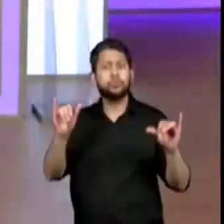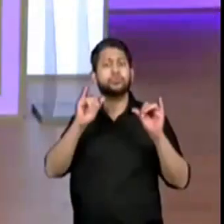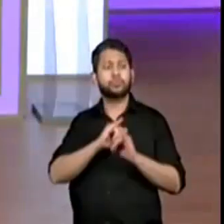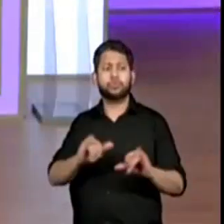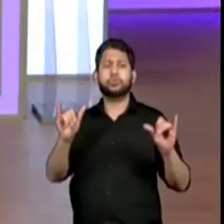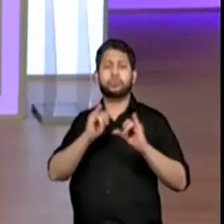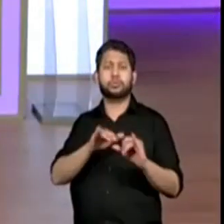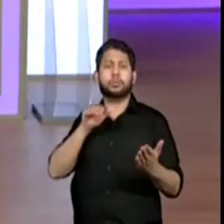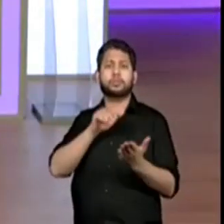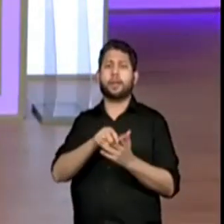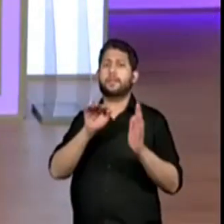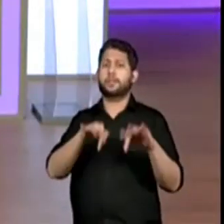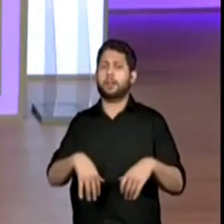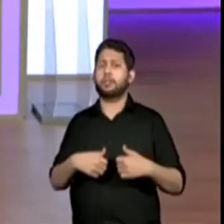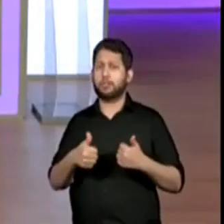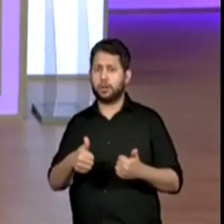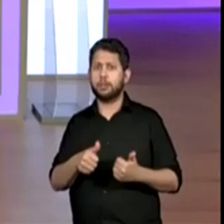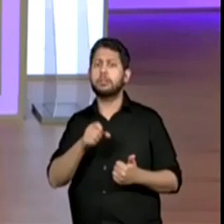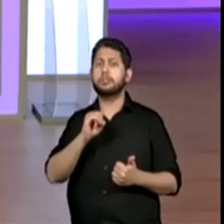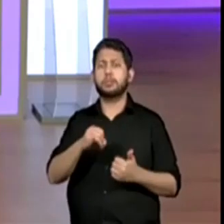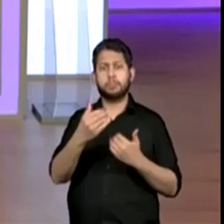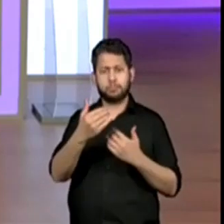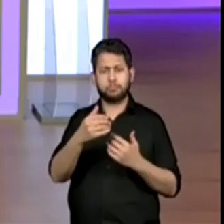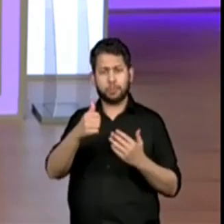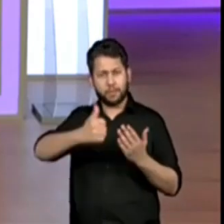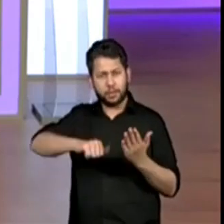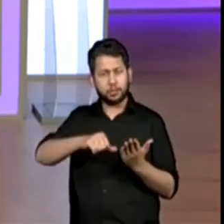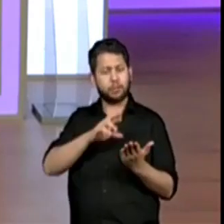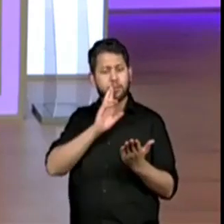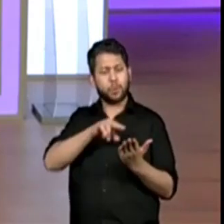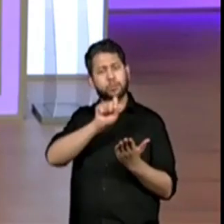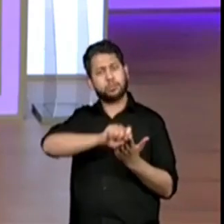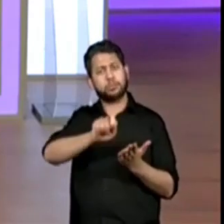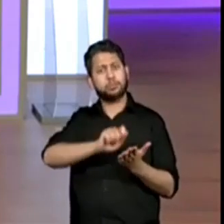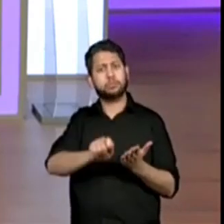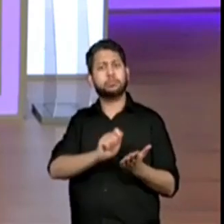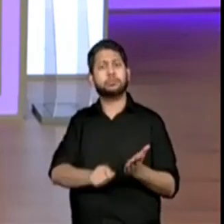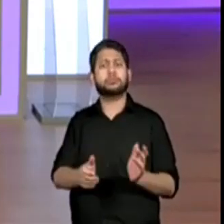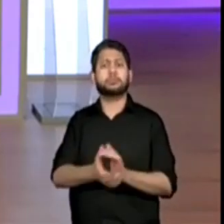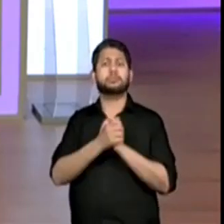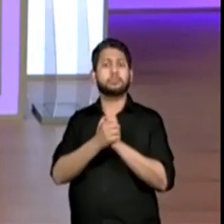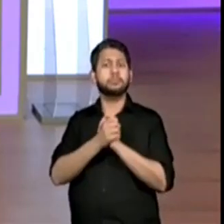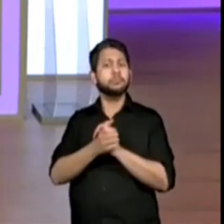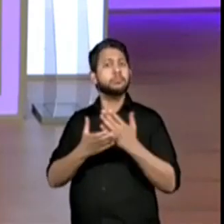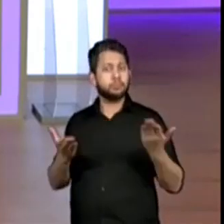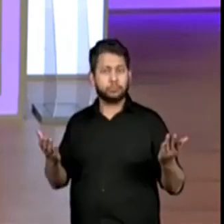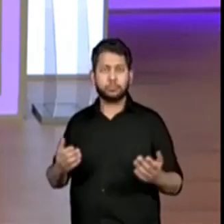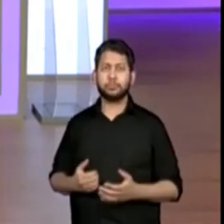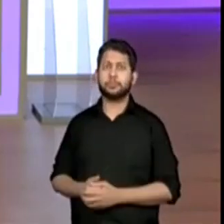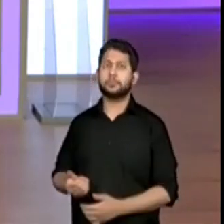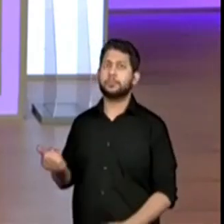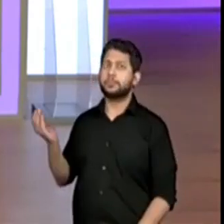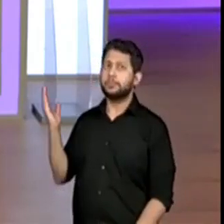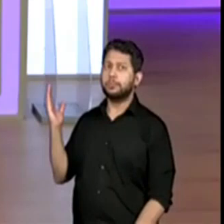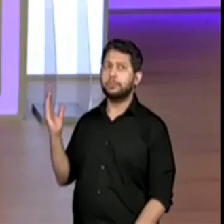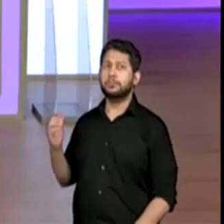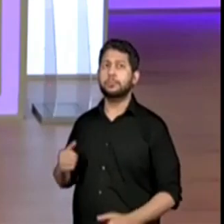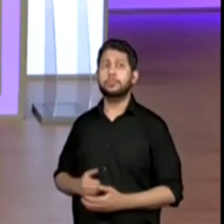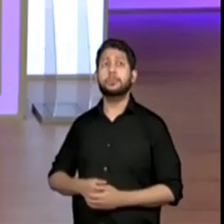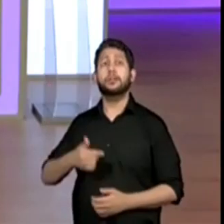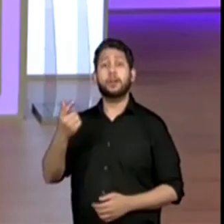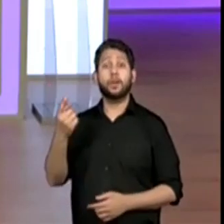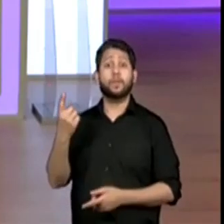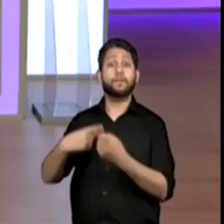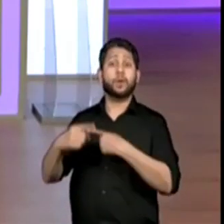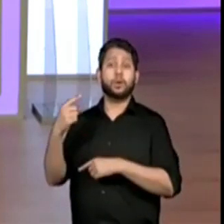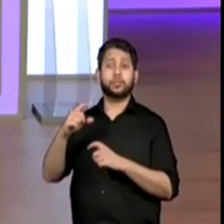finalização, certo? Quem for fazendo, ótimo, parabéns. E até legal a gente saber. Muito bom. Vamos lá.